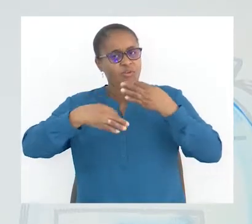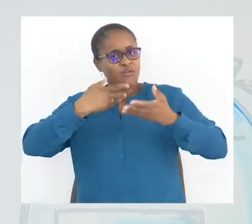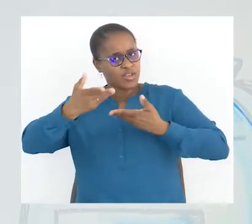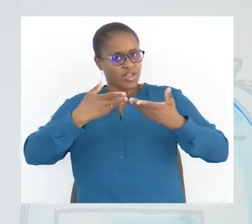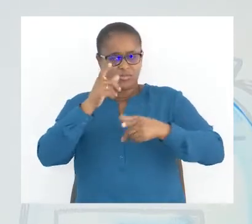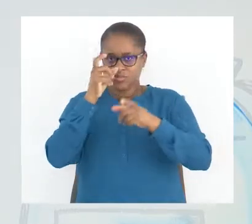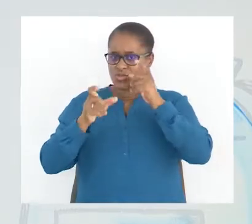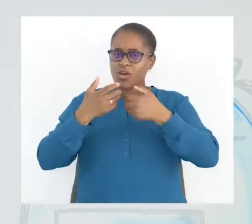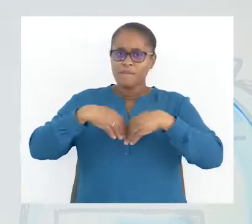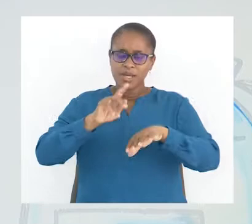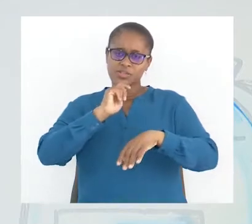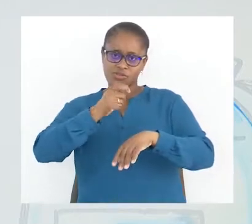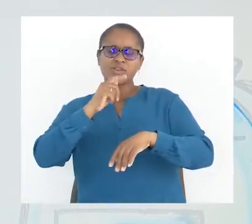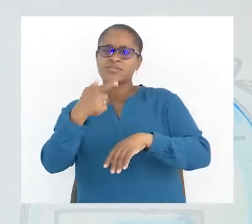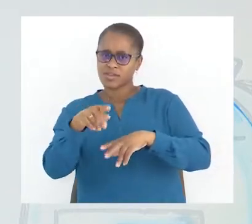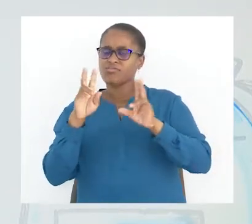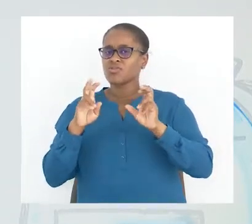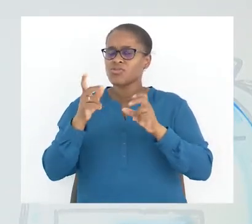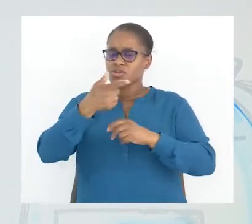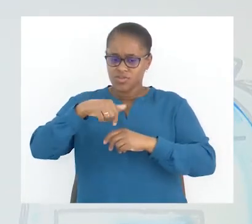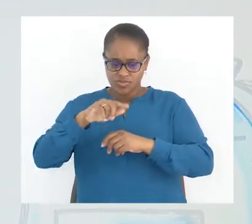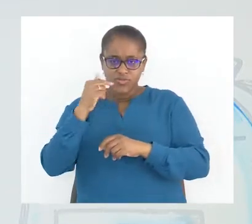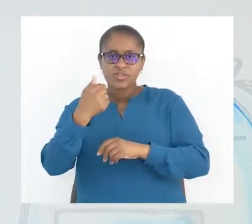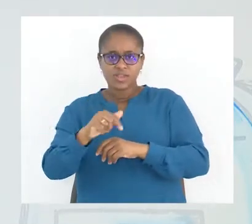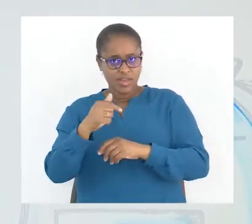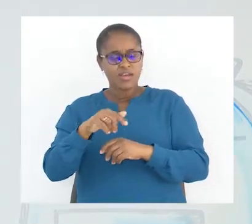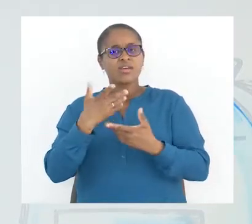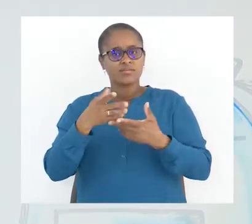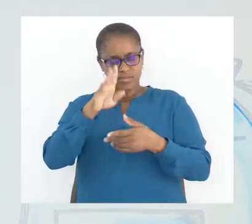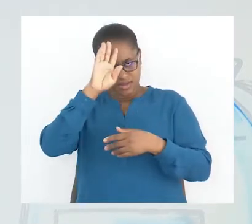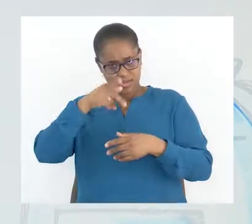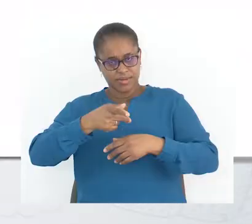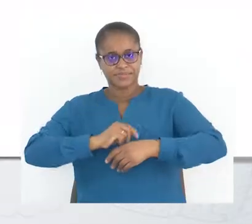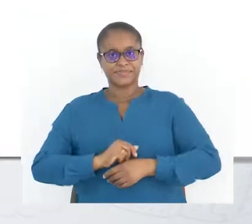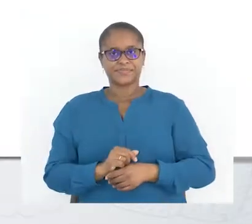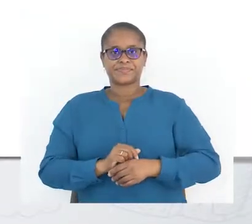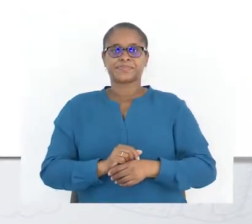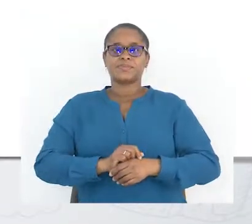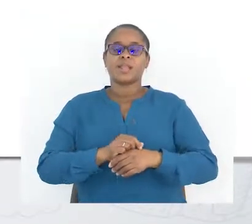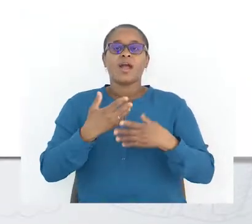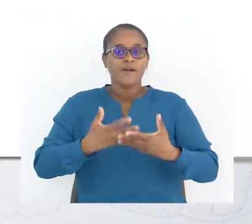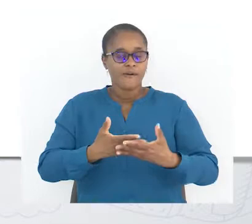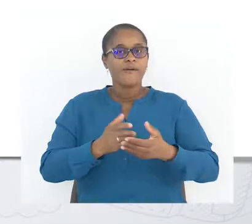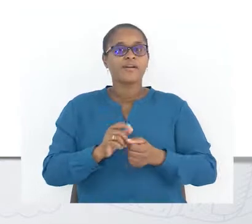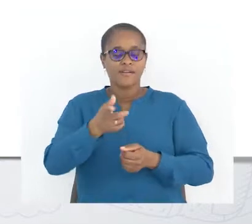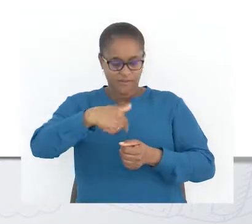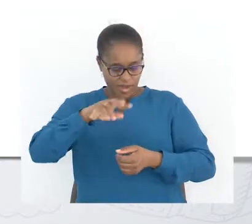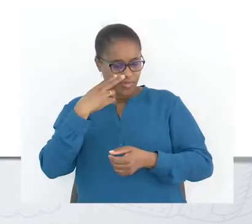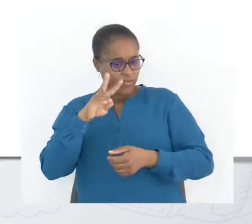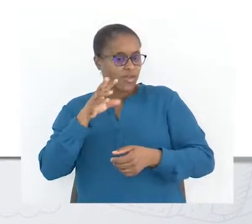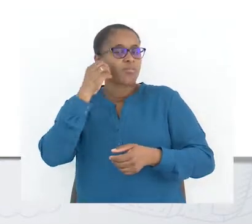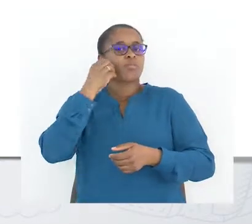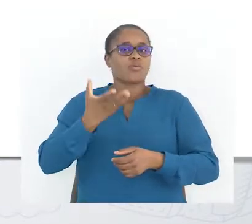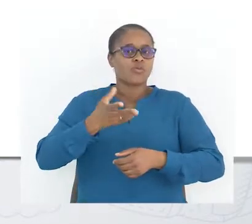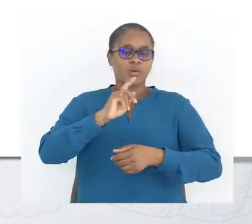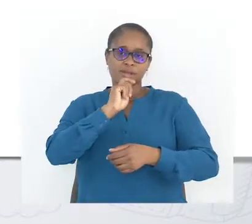conversamos com as pessoas, mas na entrevista há esses aspectos que nós temos que levar em conta. Agora, vamos ver